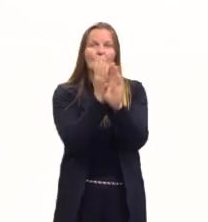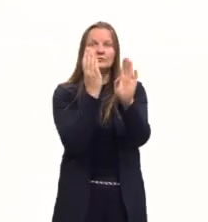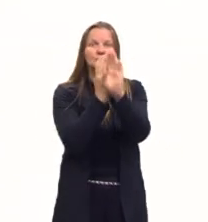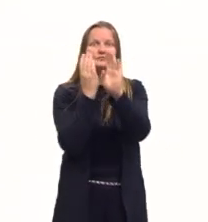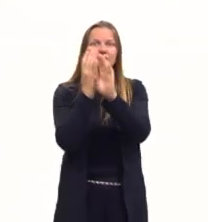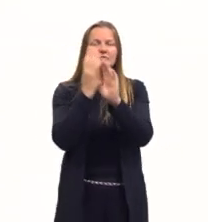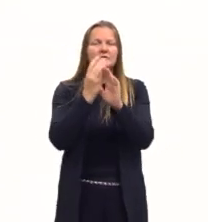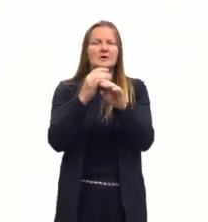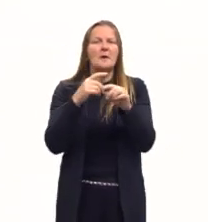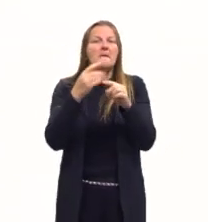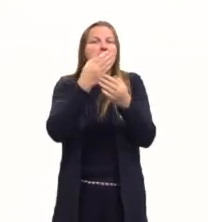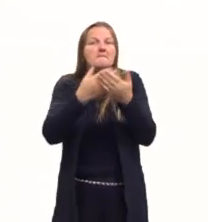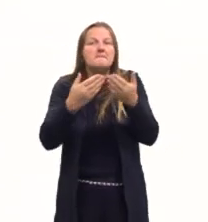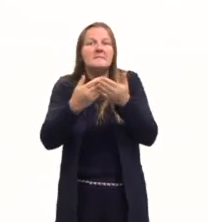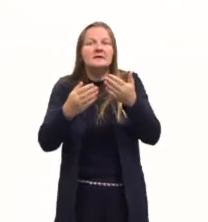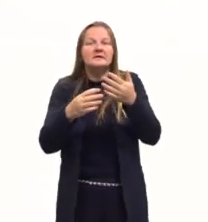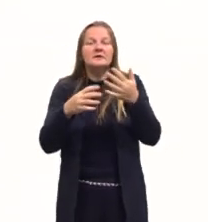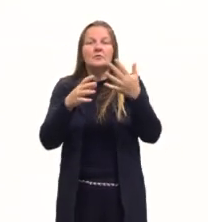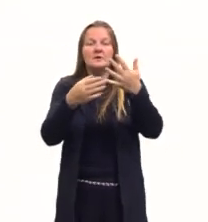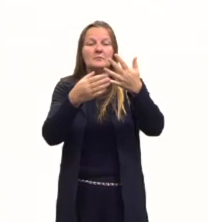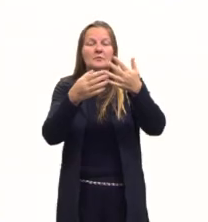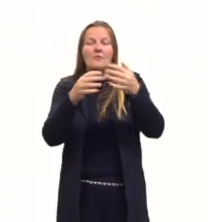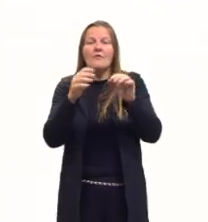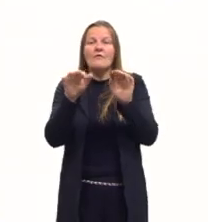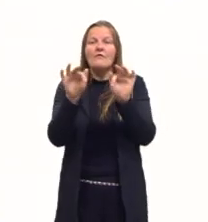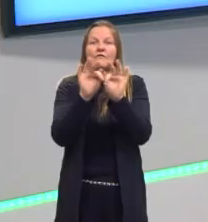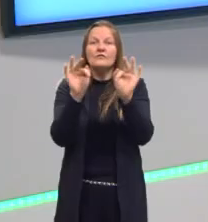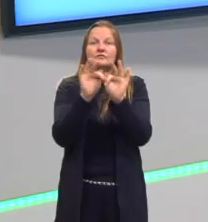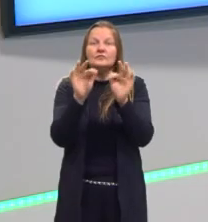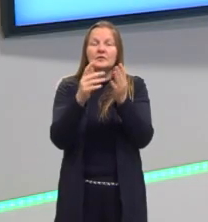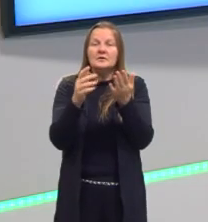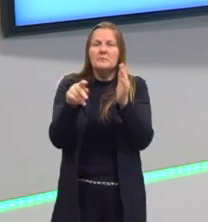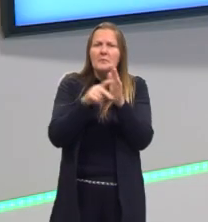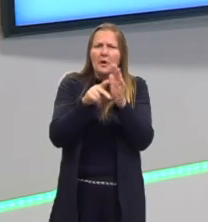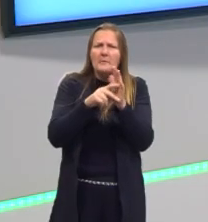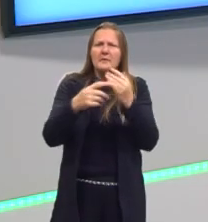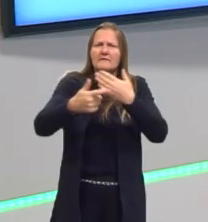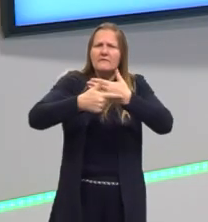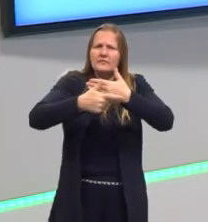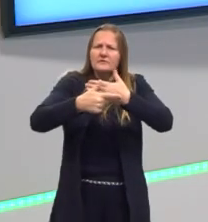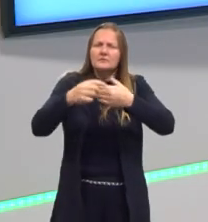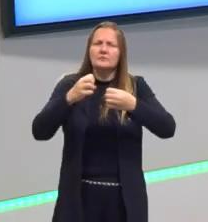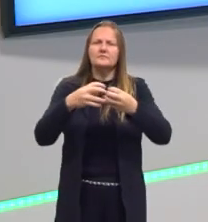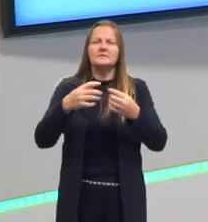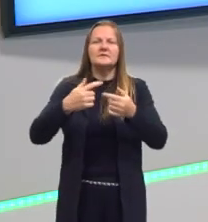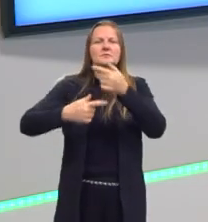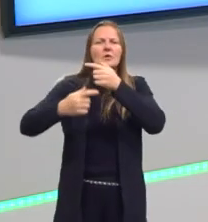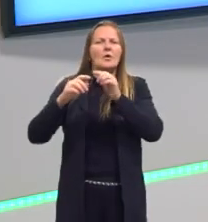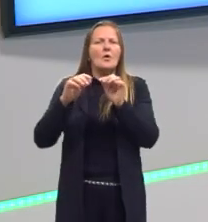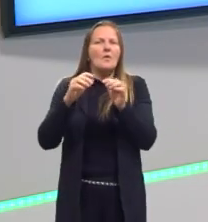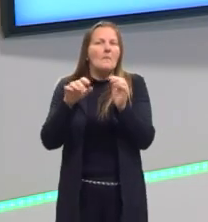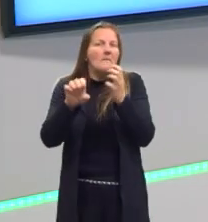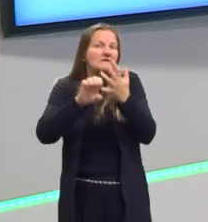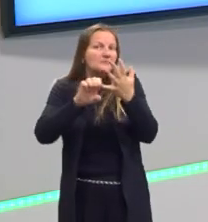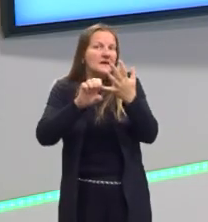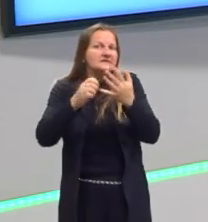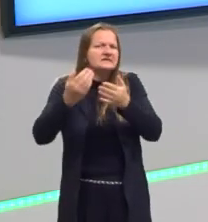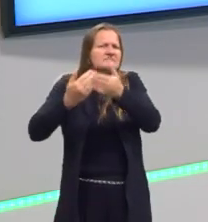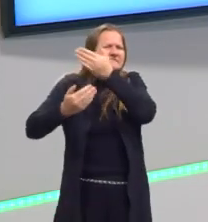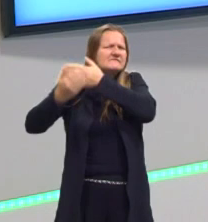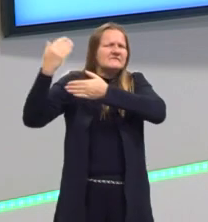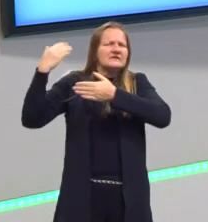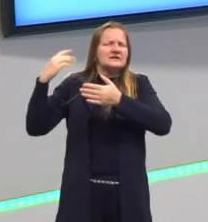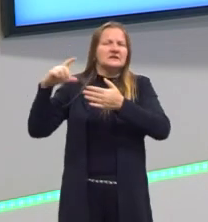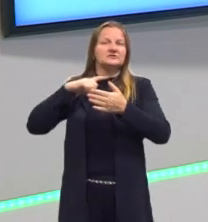atrofiaram o que perderam suas funções ancestrais é a funções que seus ancestrais tinham também